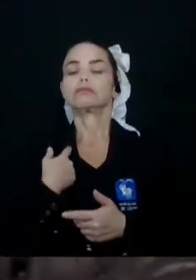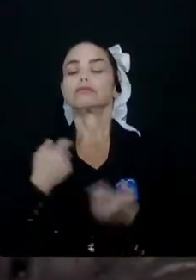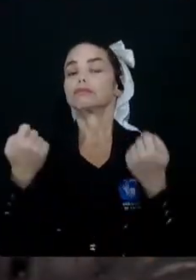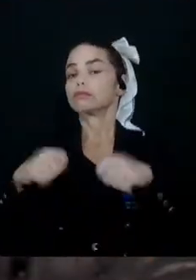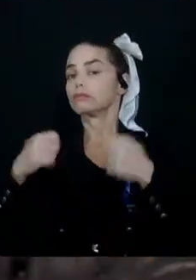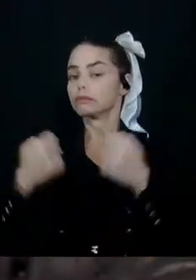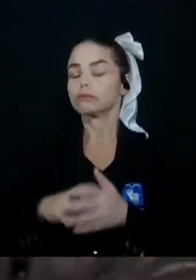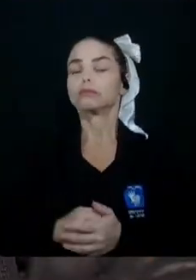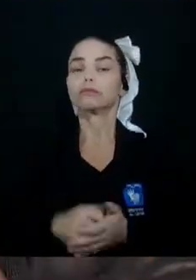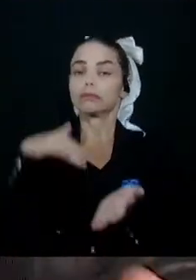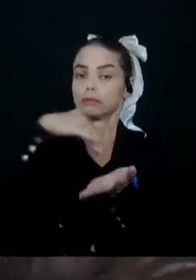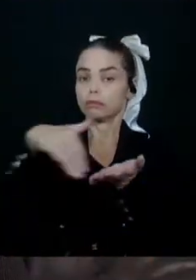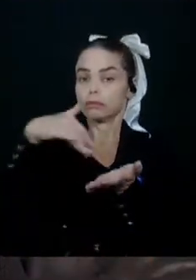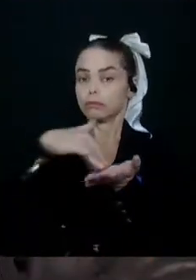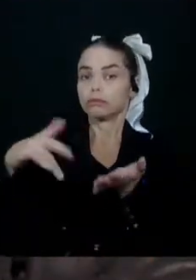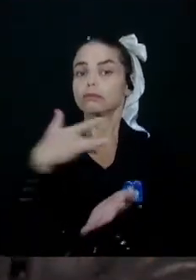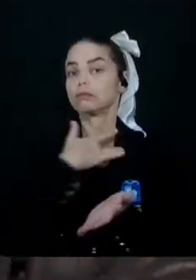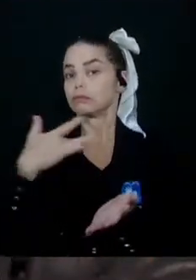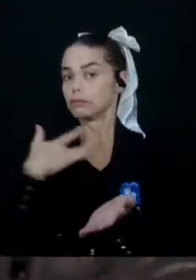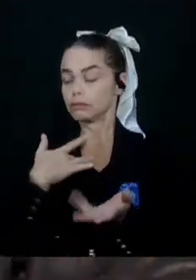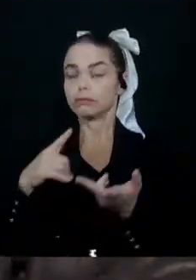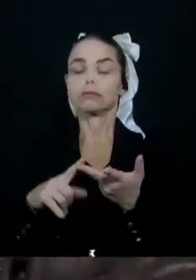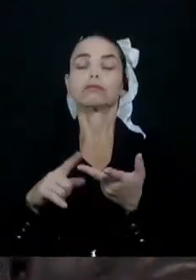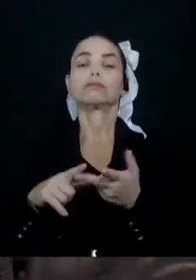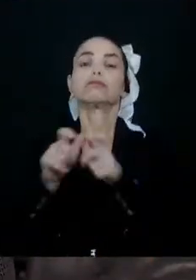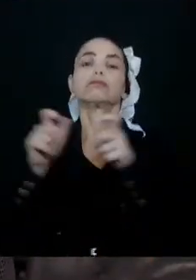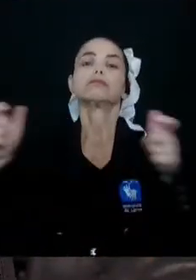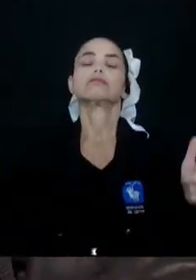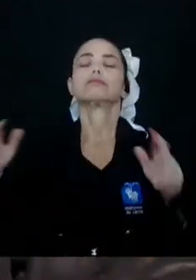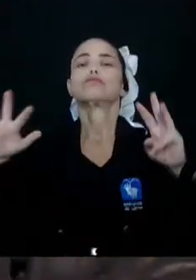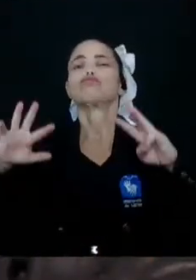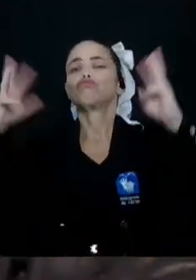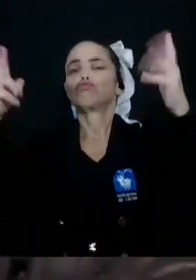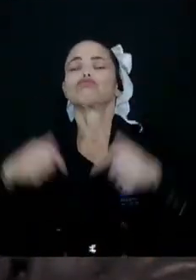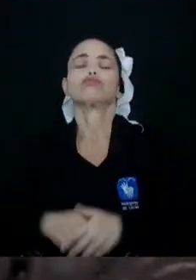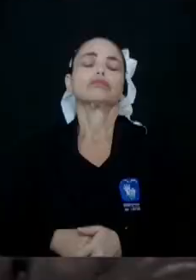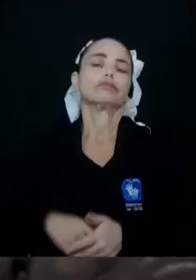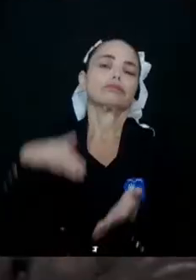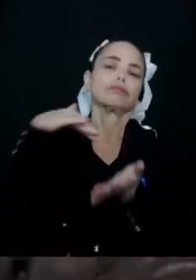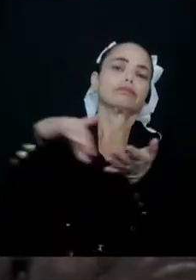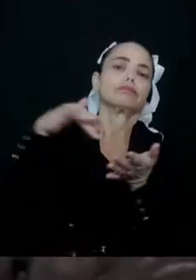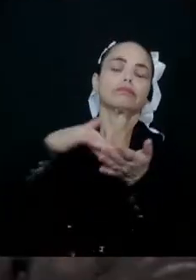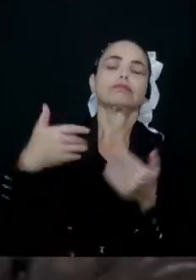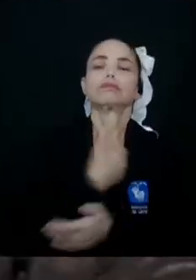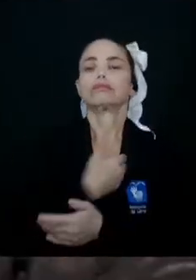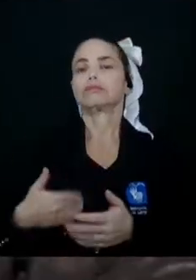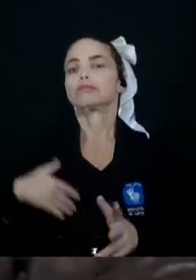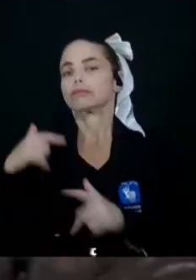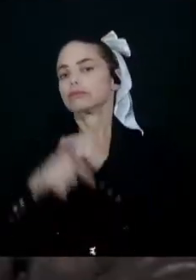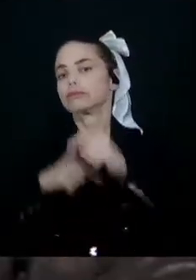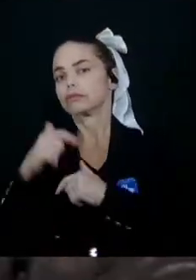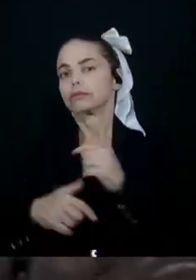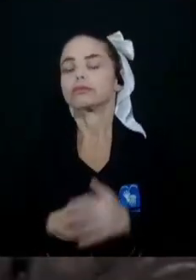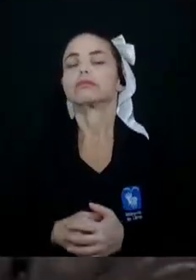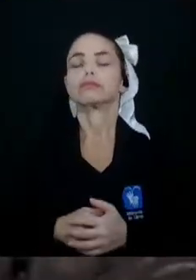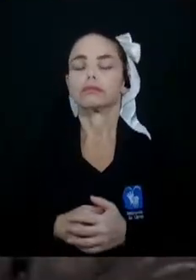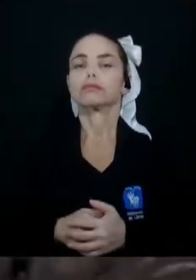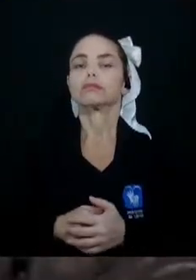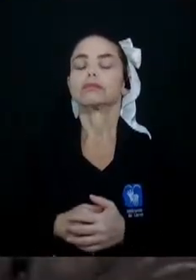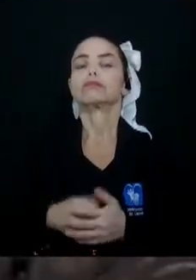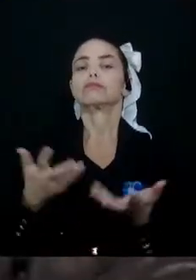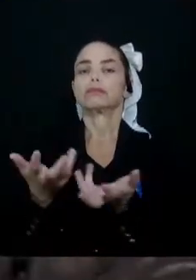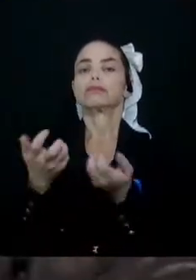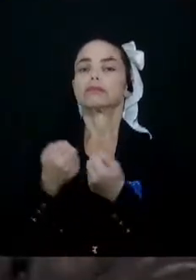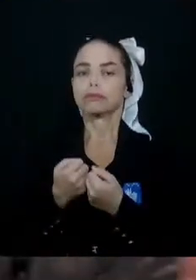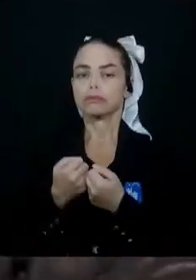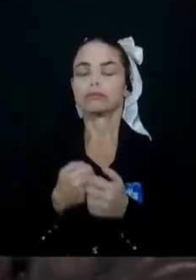de Saúde, ampliando os eventos, e também a Secretaria de Serviços Públicos, né, que vão receber esses bens